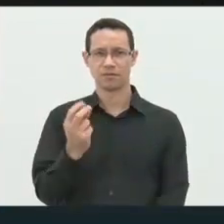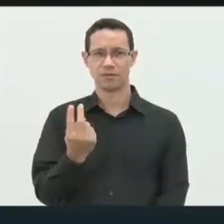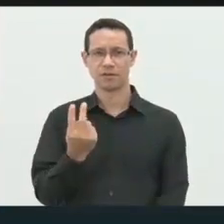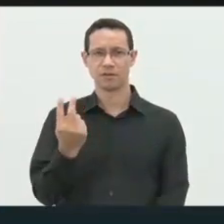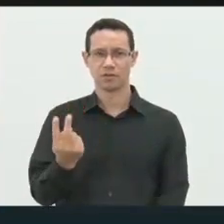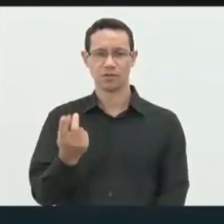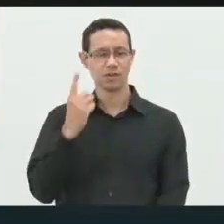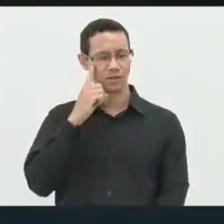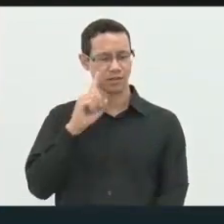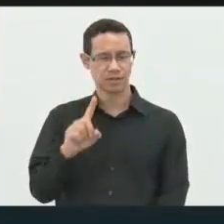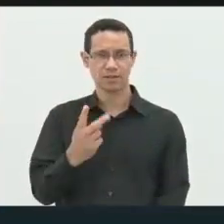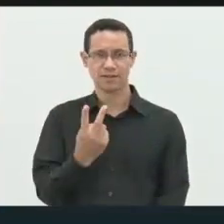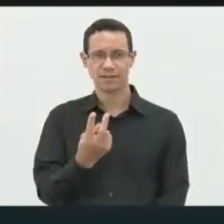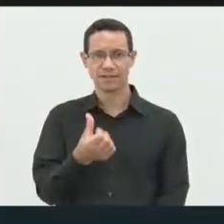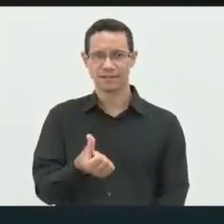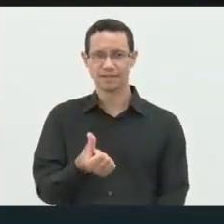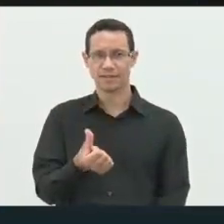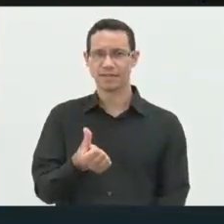dia 26/10/2012